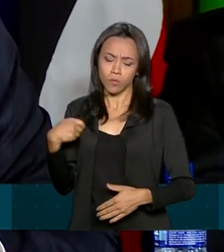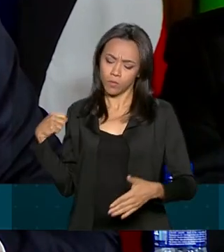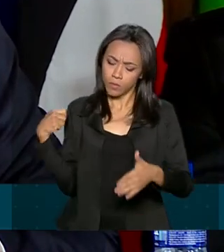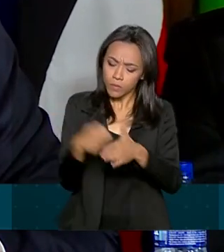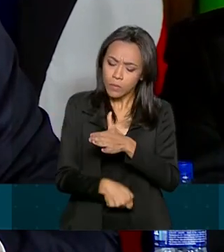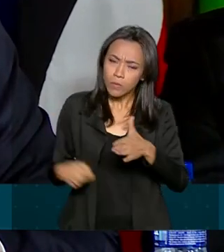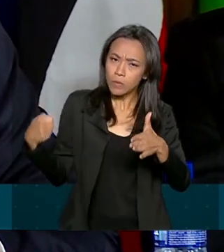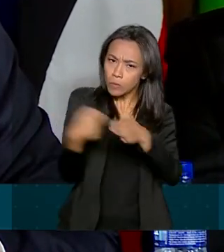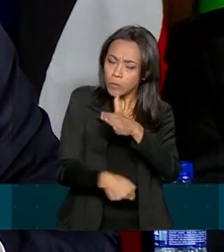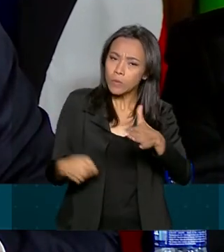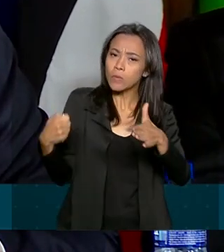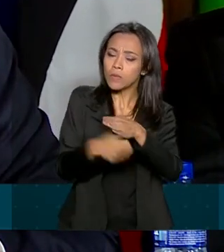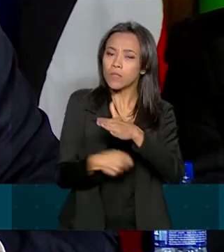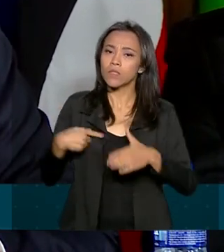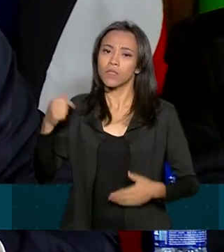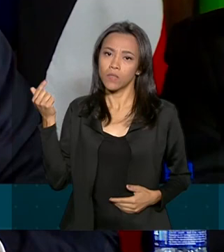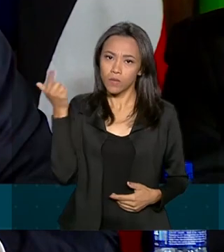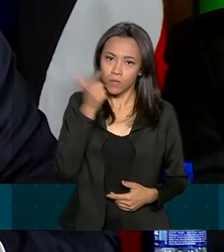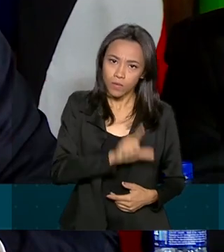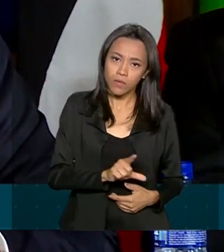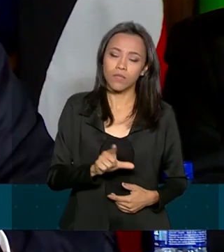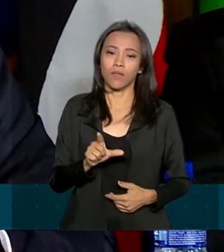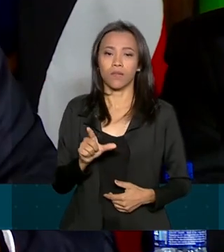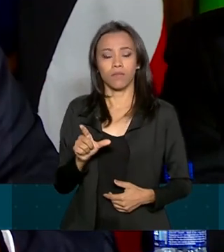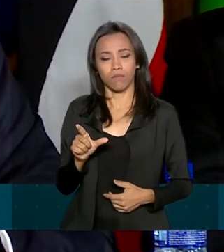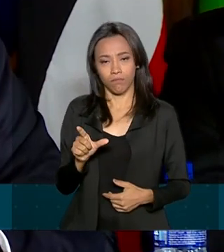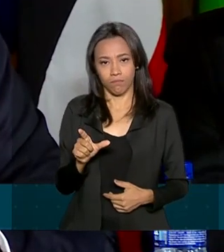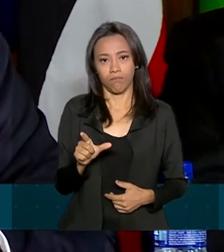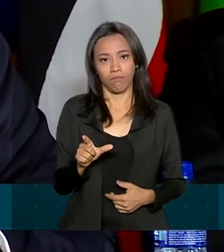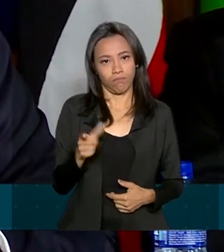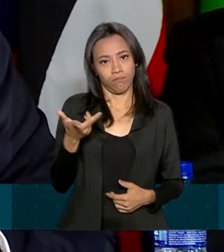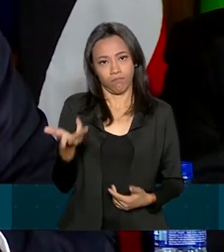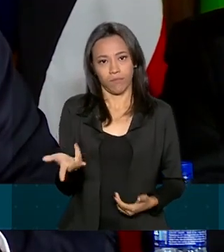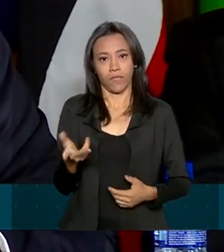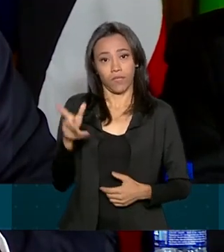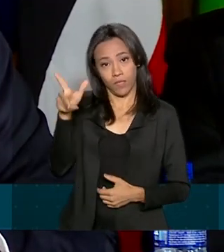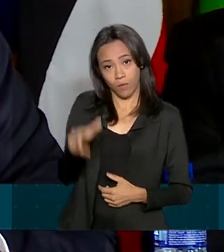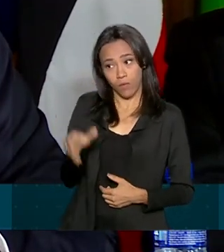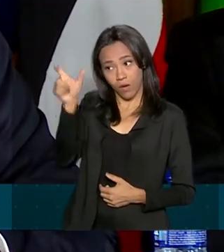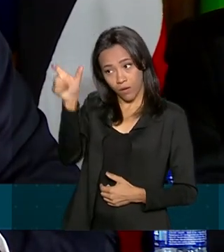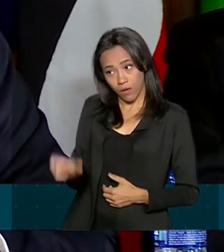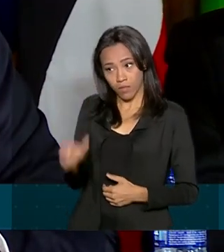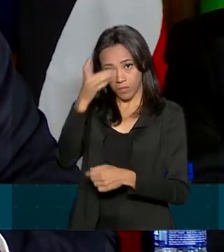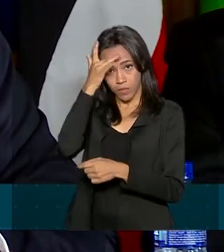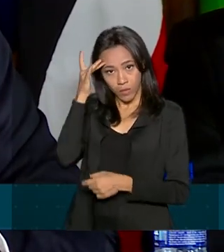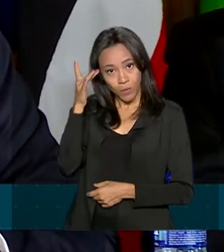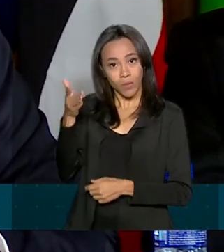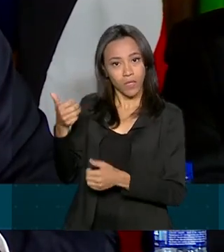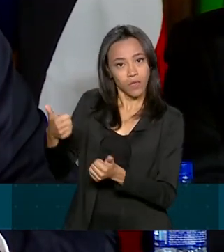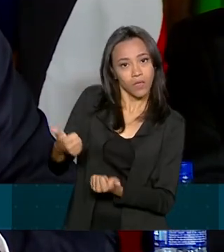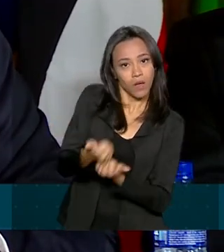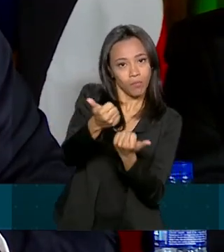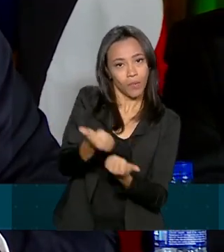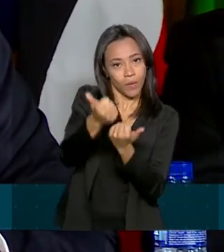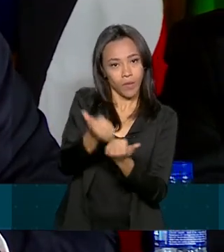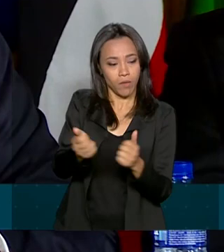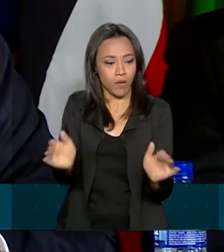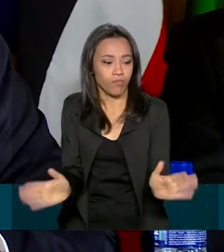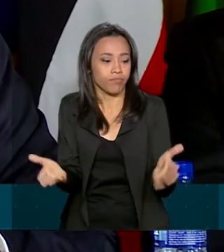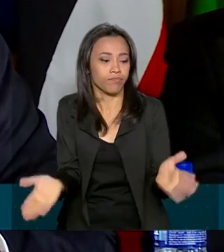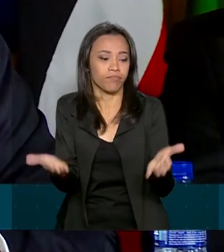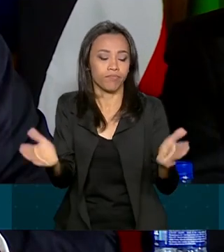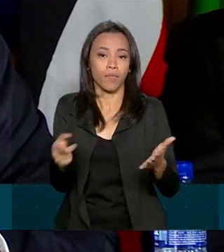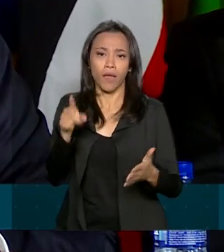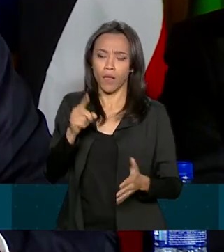precisa encontrar alguém, como o senhor Brennan, para dar-lhes as mãos. O exemplo é para todos